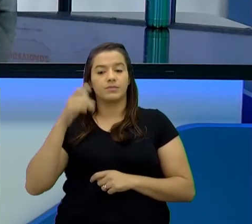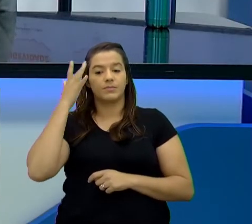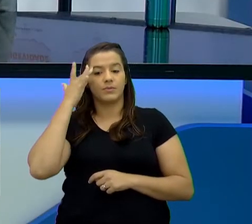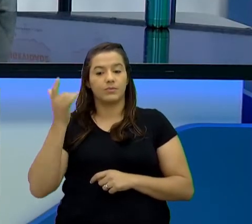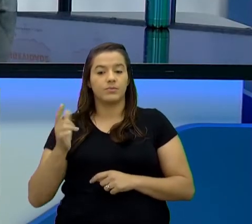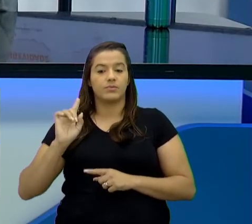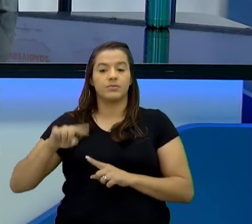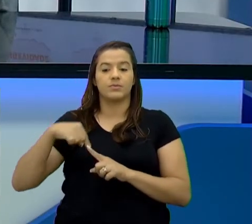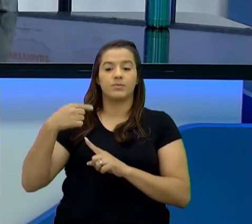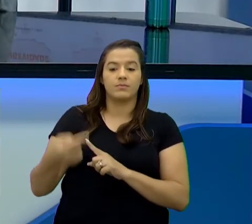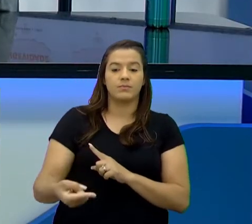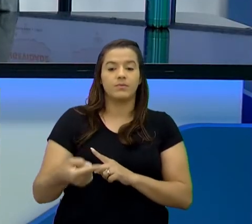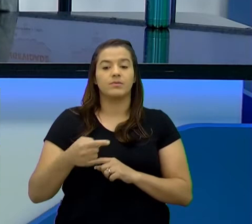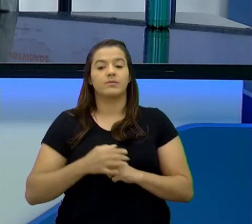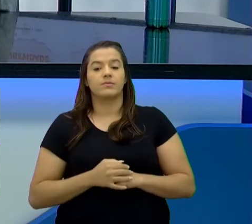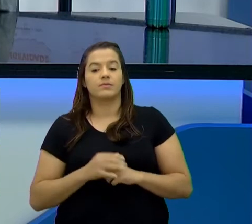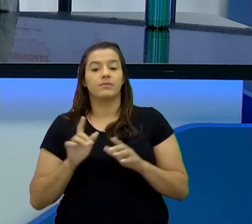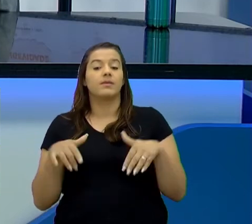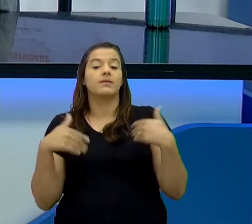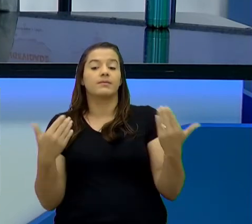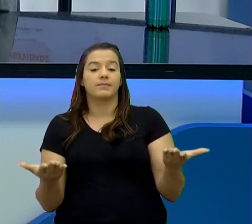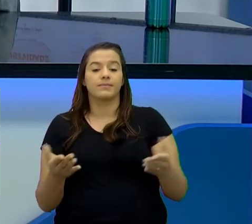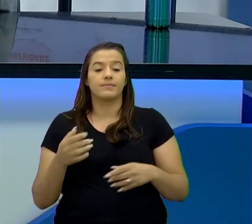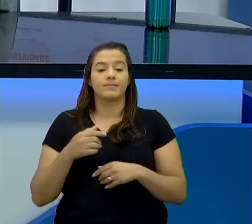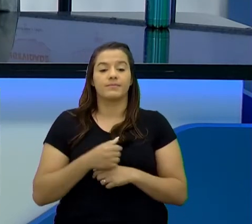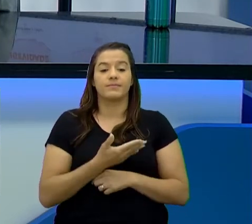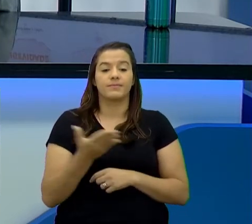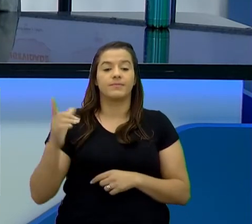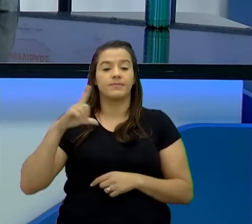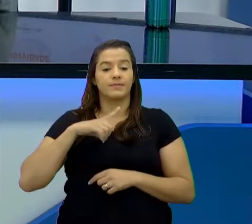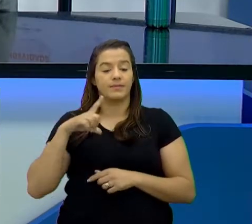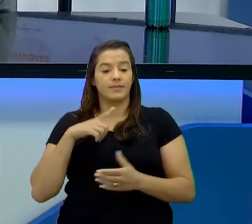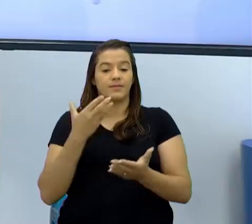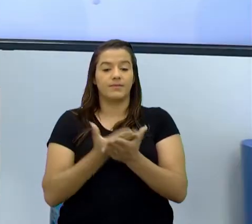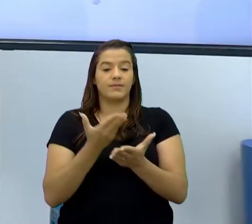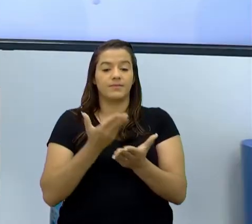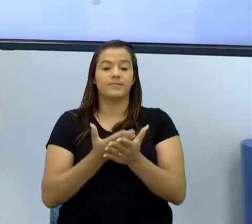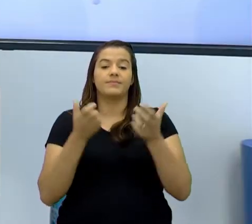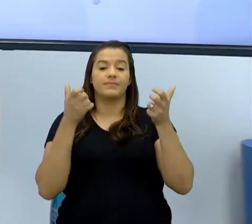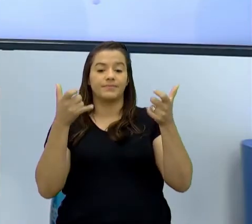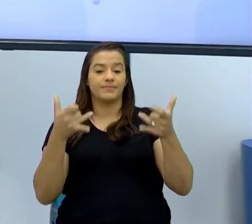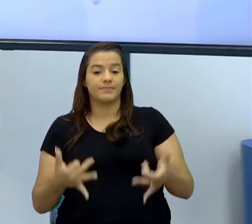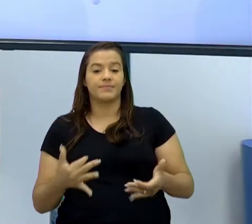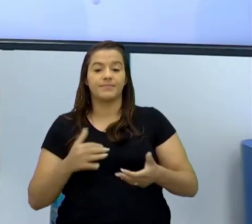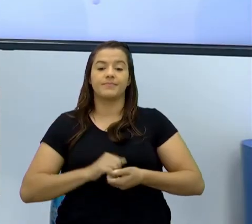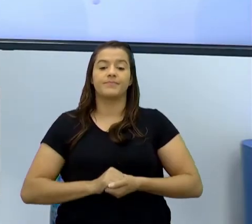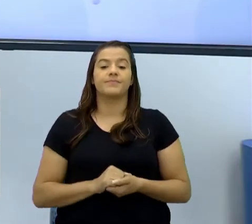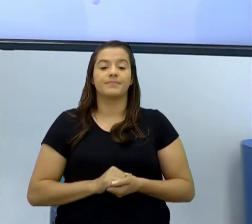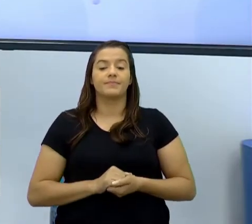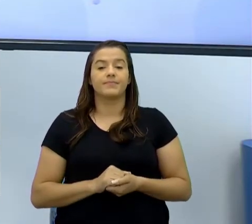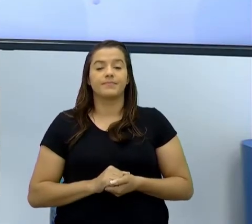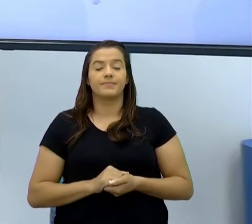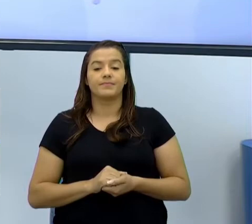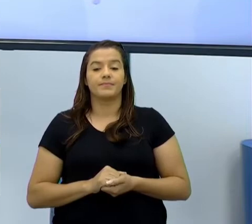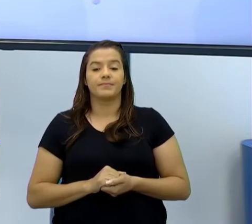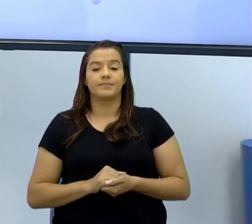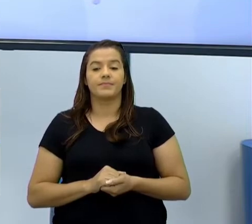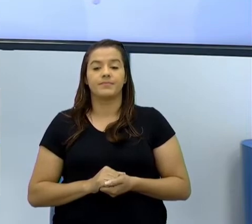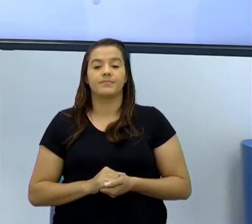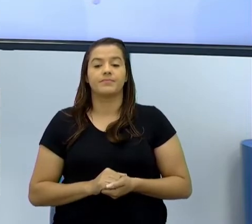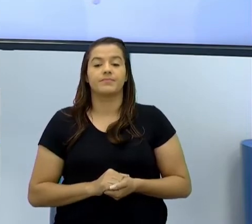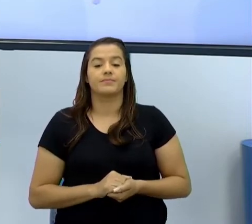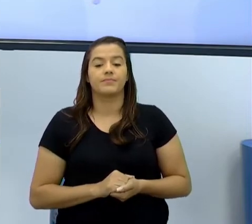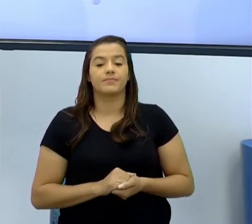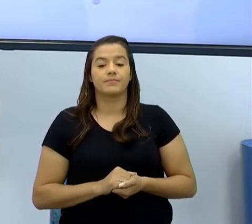amanhã ou depois, né? Quem sabe? Teremos uma aula sobre... Com a Mafê, tá bom? Continuando